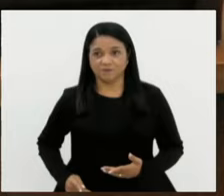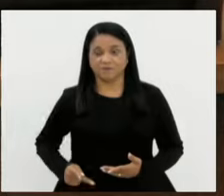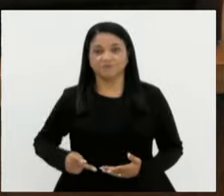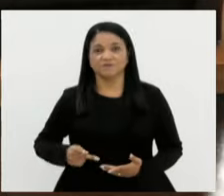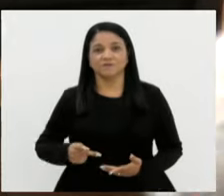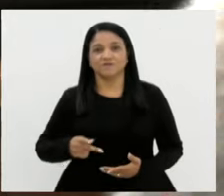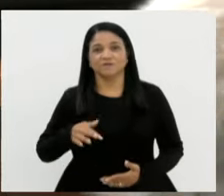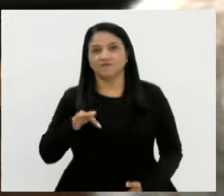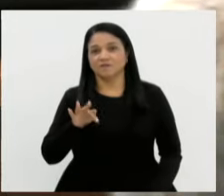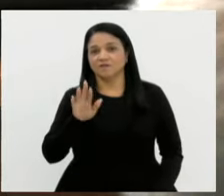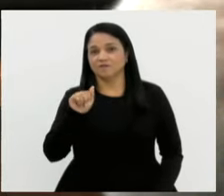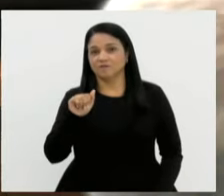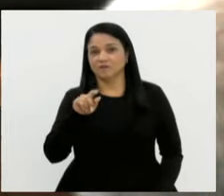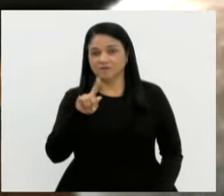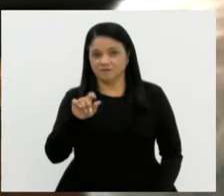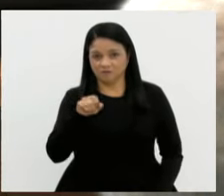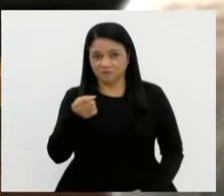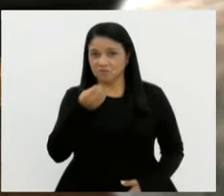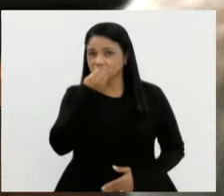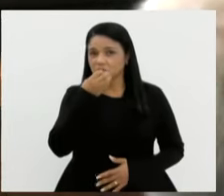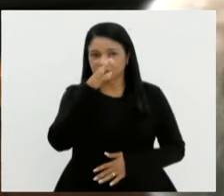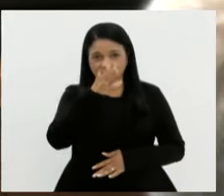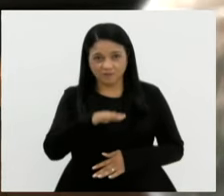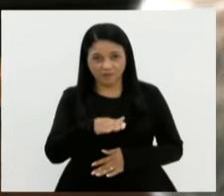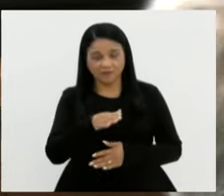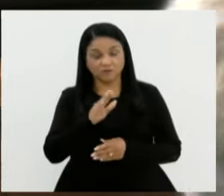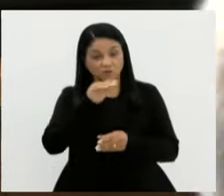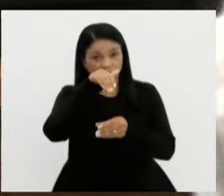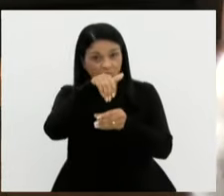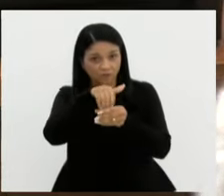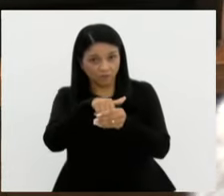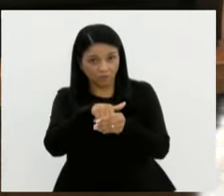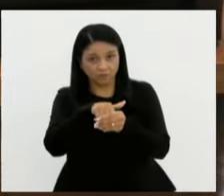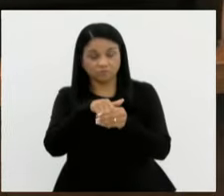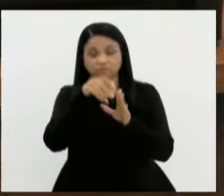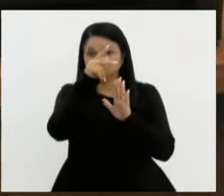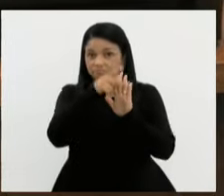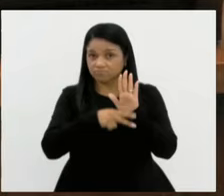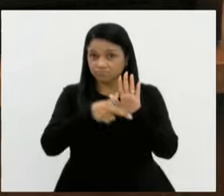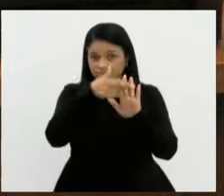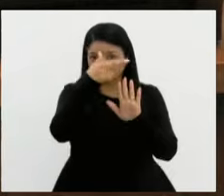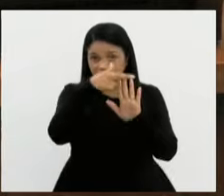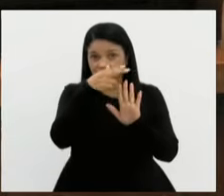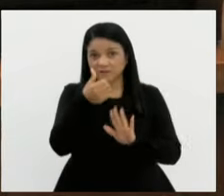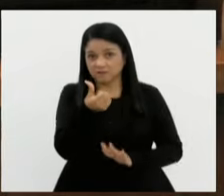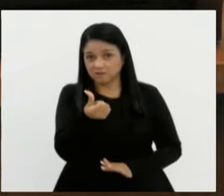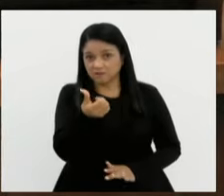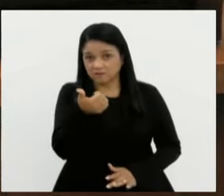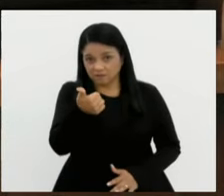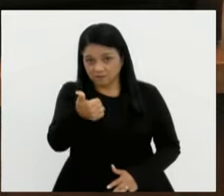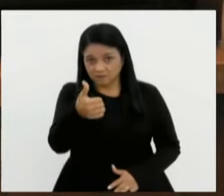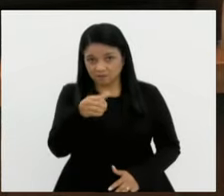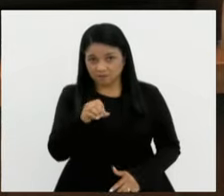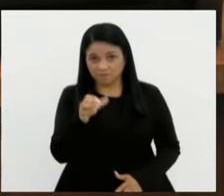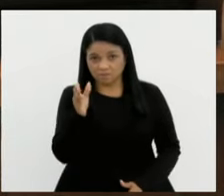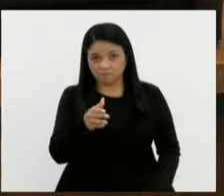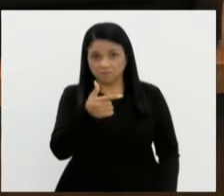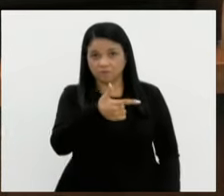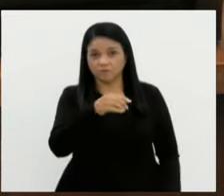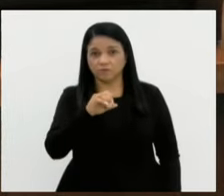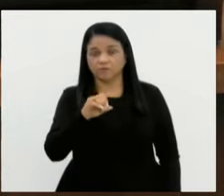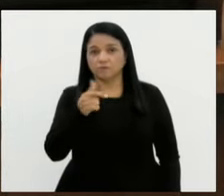boa tarde a todos. Gostaria apenas de declarar o voto sobre o projeto de resolução número 610/2024